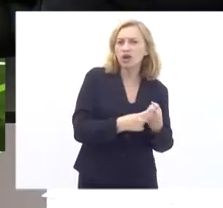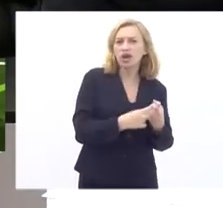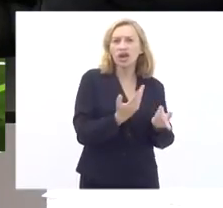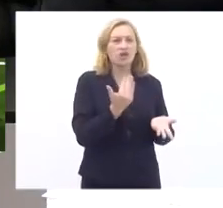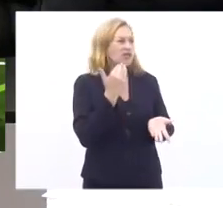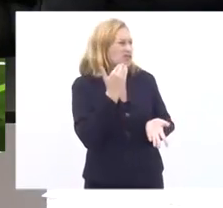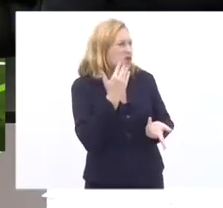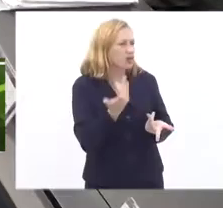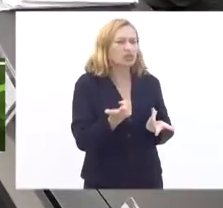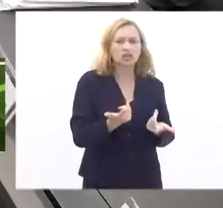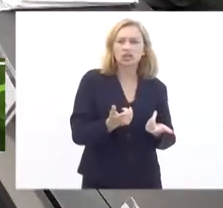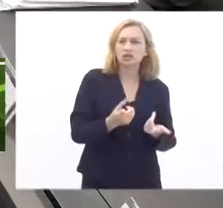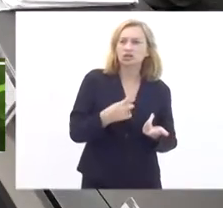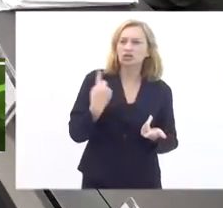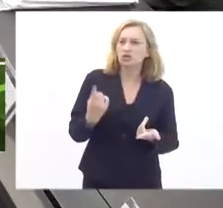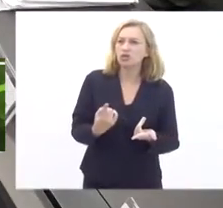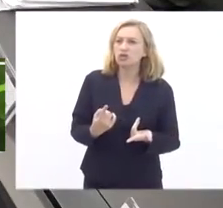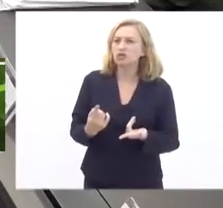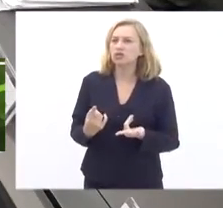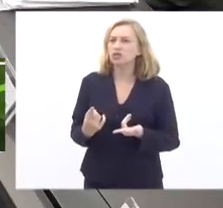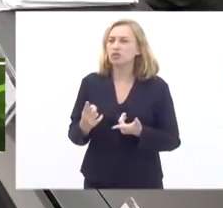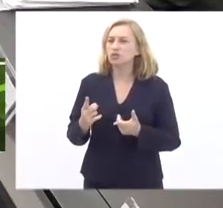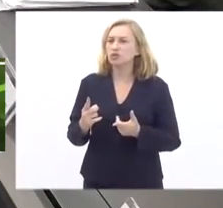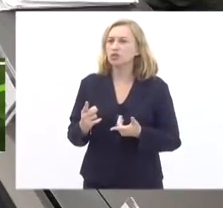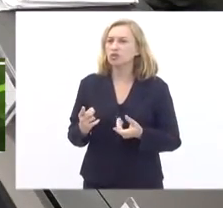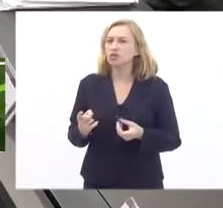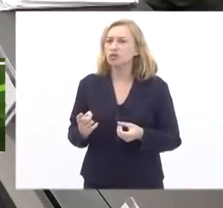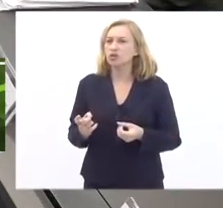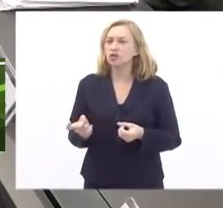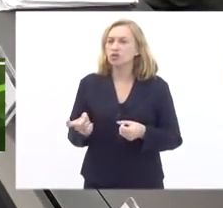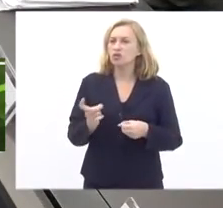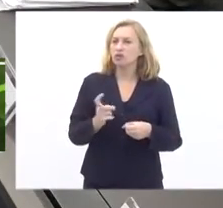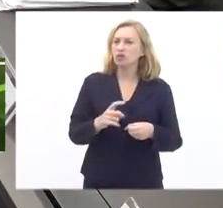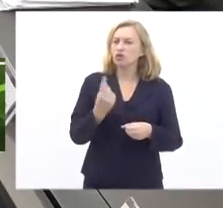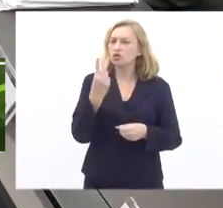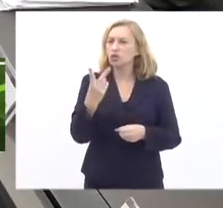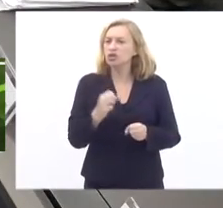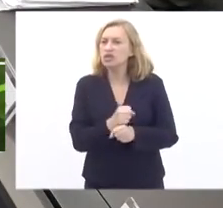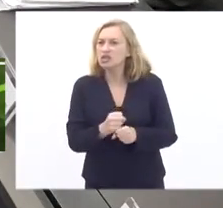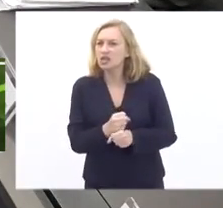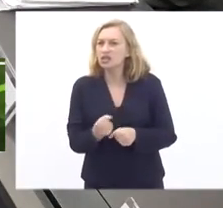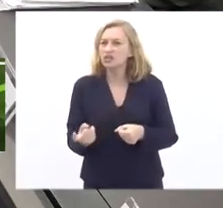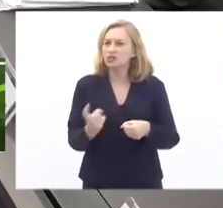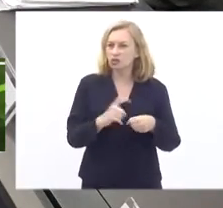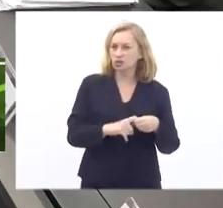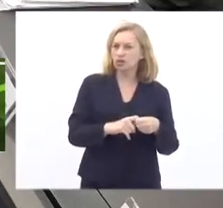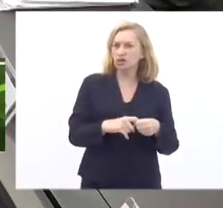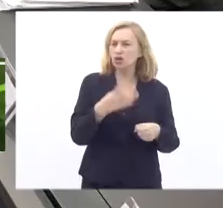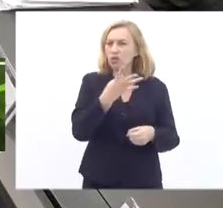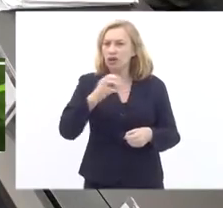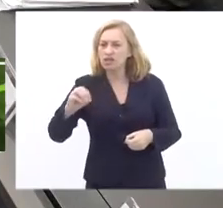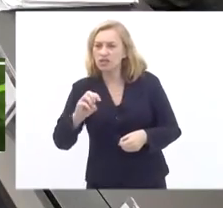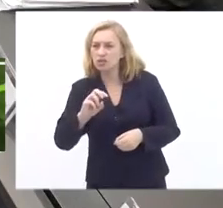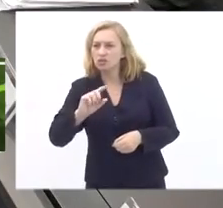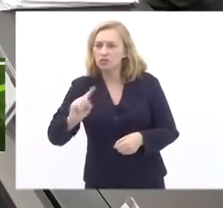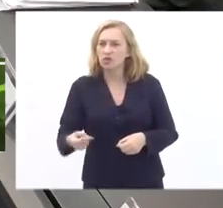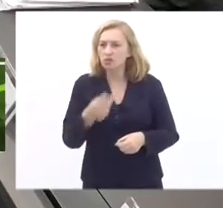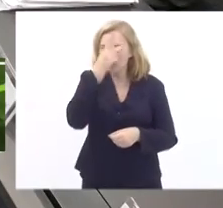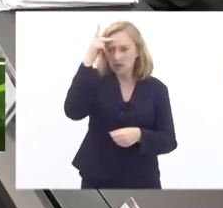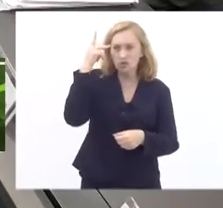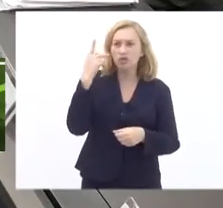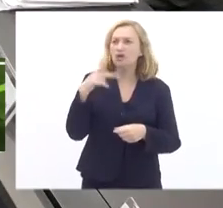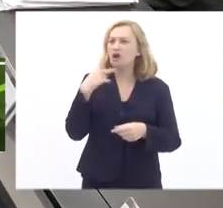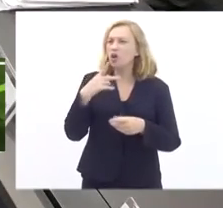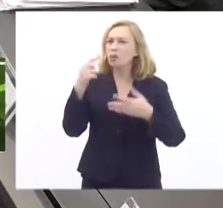tem. Nós estamos em recuperação, tá? 2 anos de recuperação, 340 mil, tem que chegar a 400 mil passageiros. Colocou todas